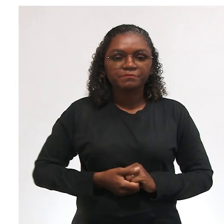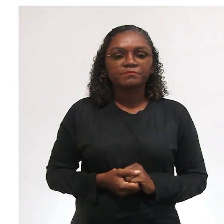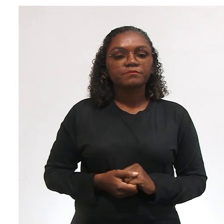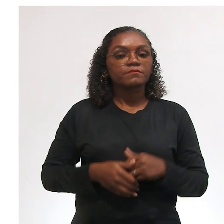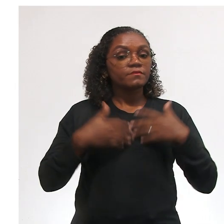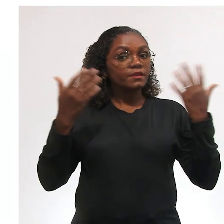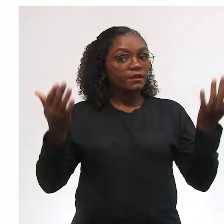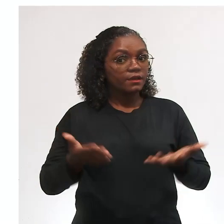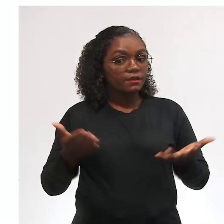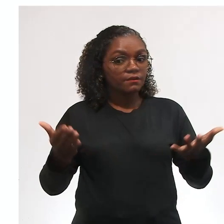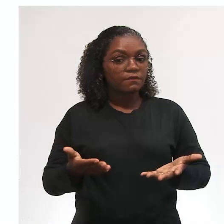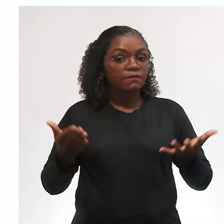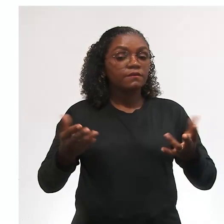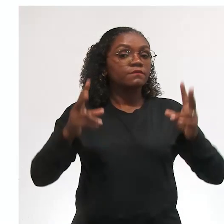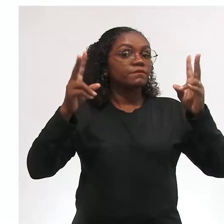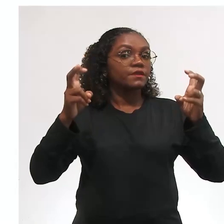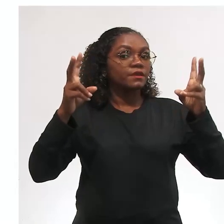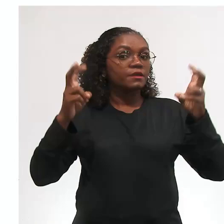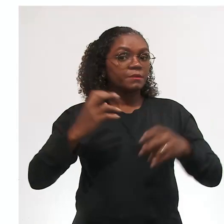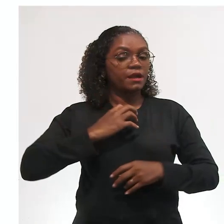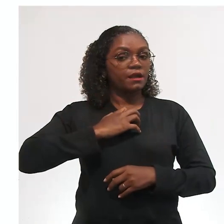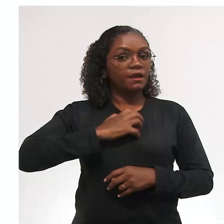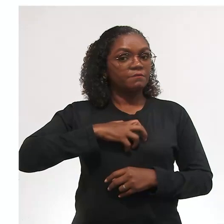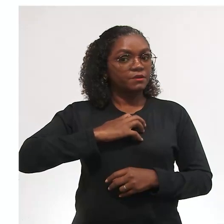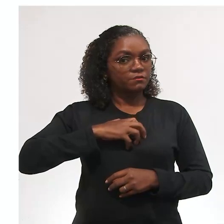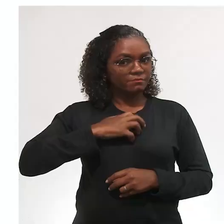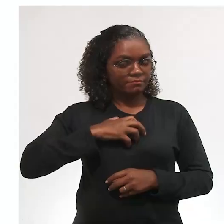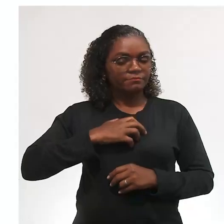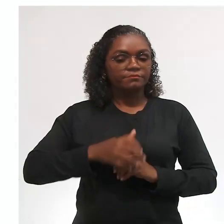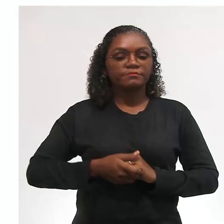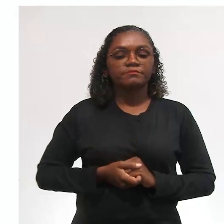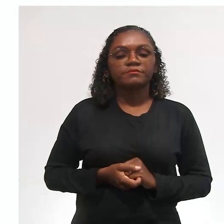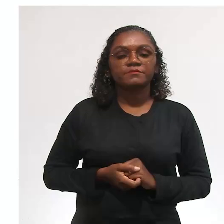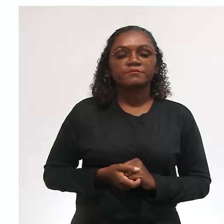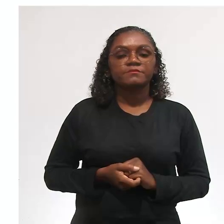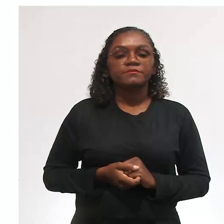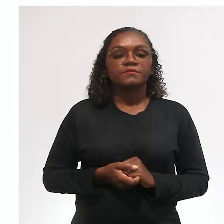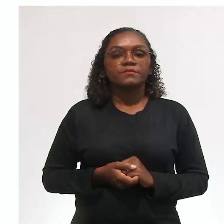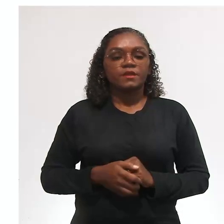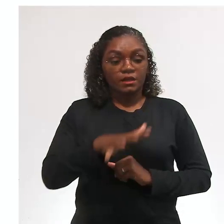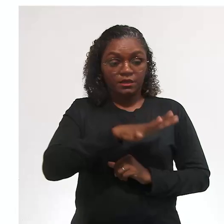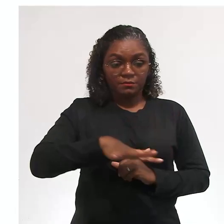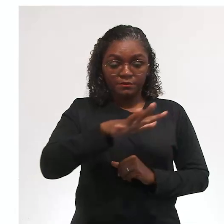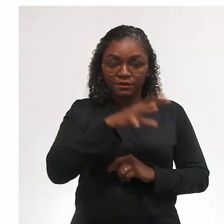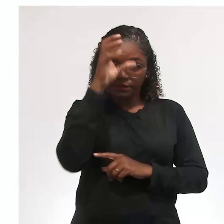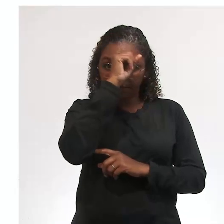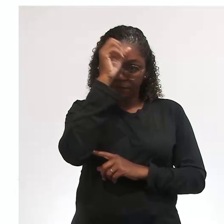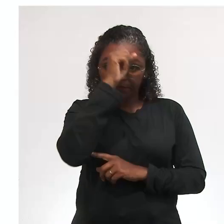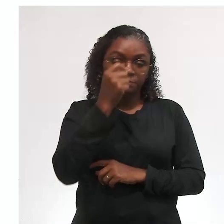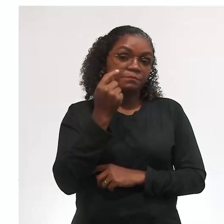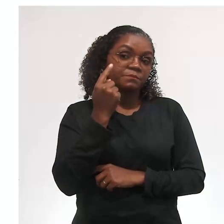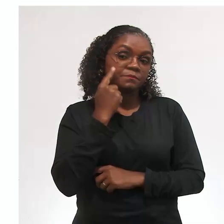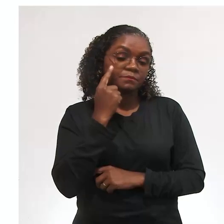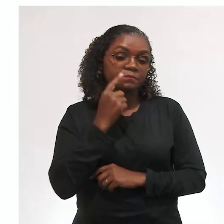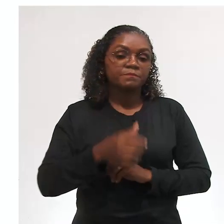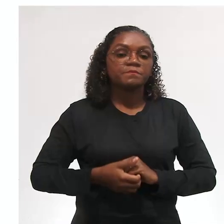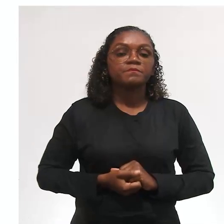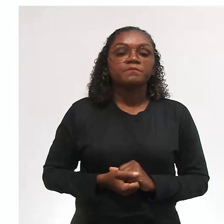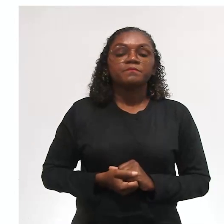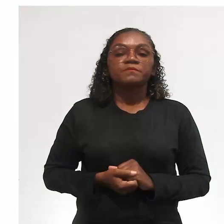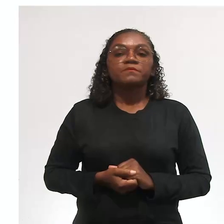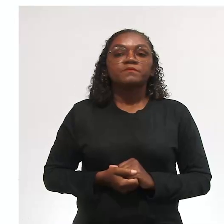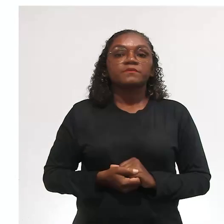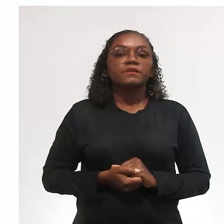na educação. Primeiro são os ambientes de aprendizagem. A aplicação do behaviorismo na educação ajuda a